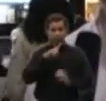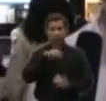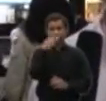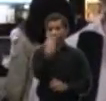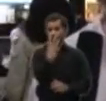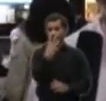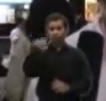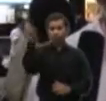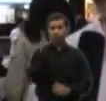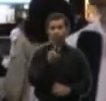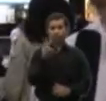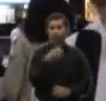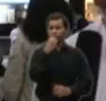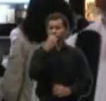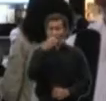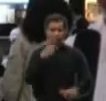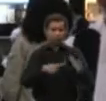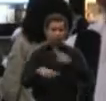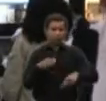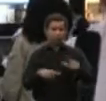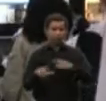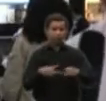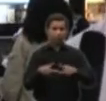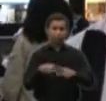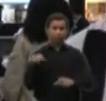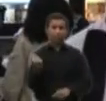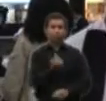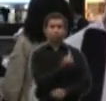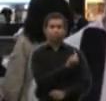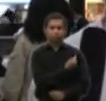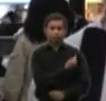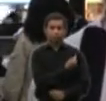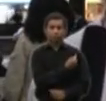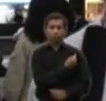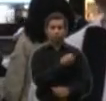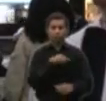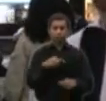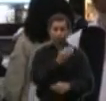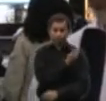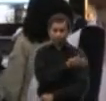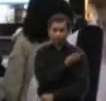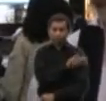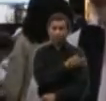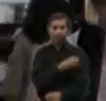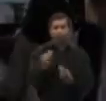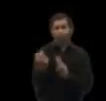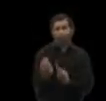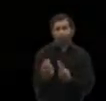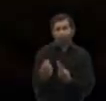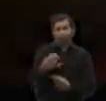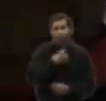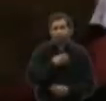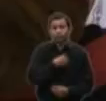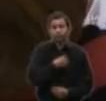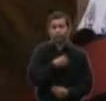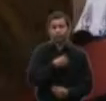por sinal são muito bons funcionários também, né? Tratamos assim como uma igualdade, né, com eles.